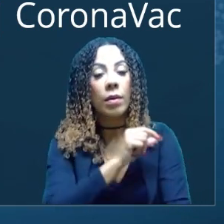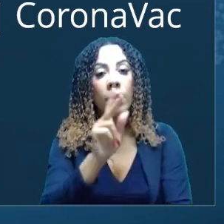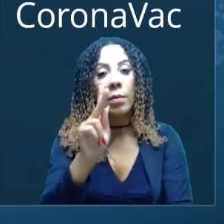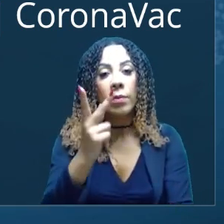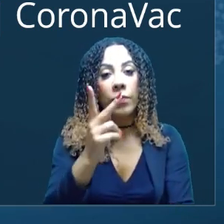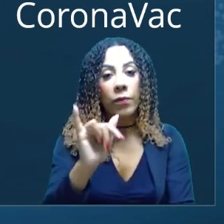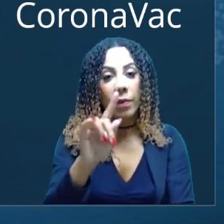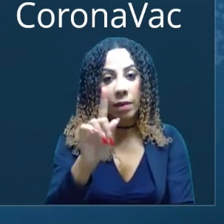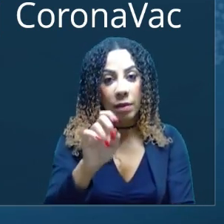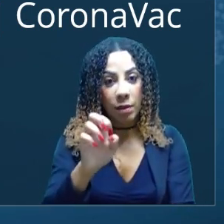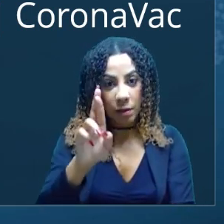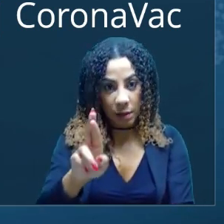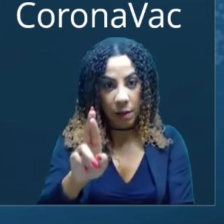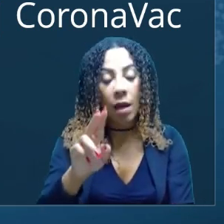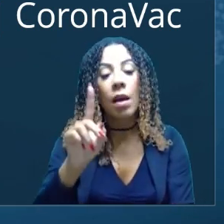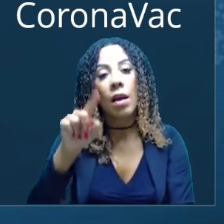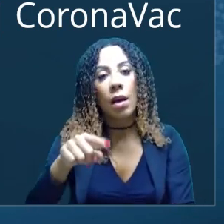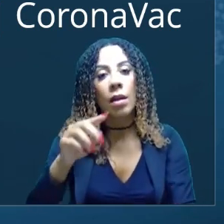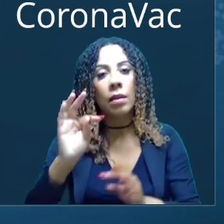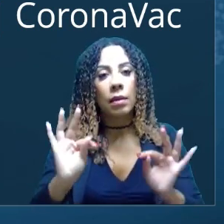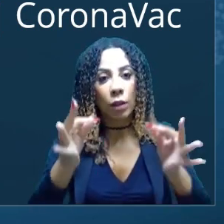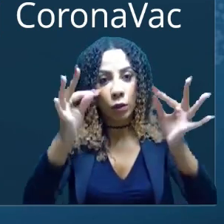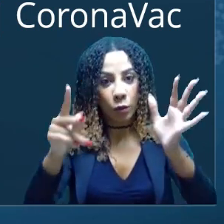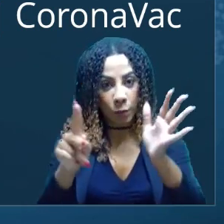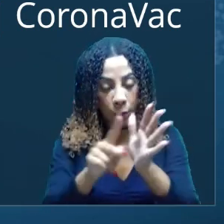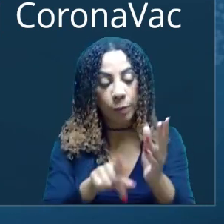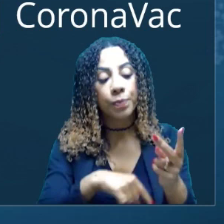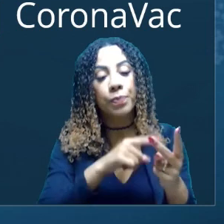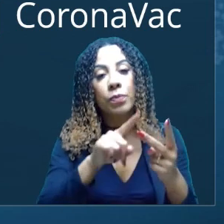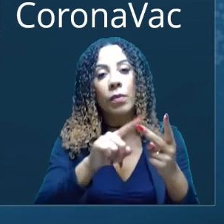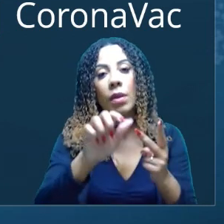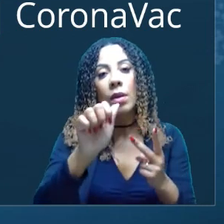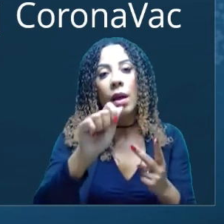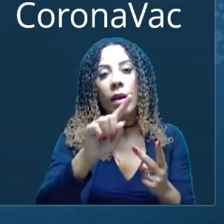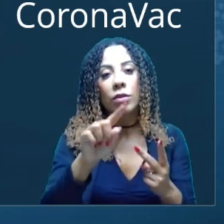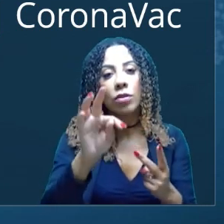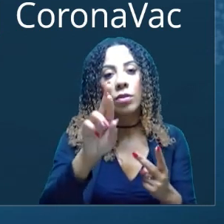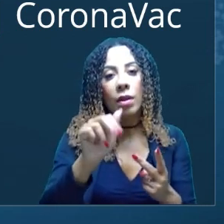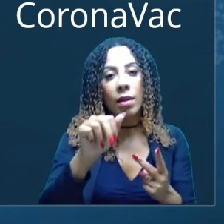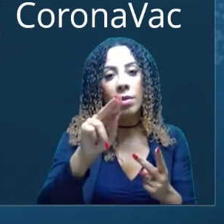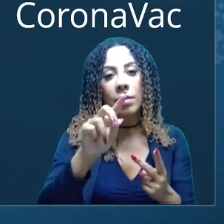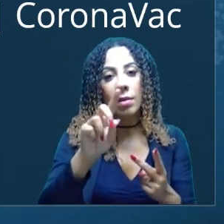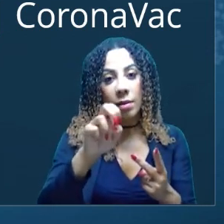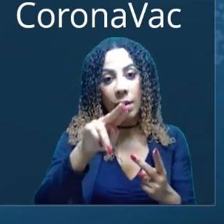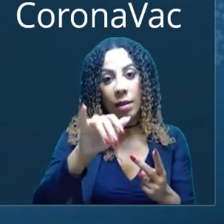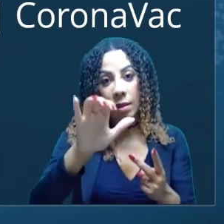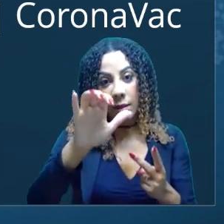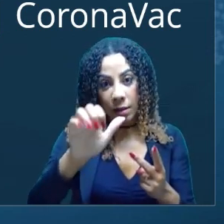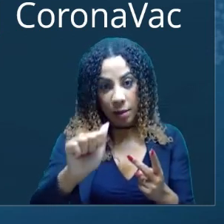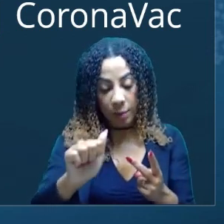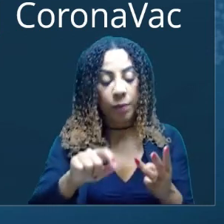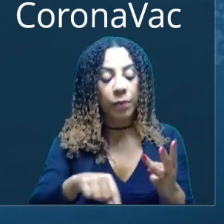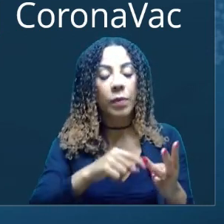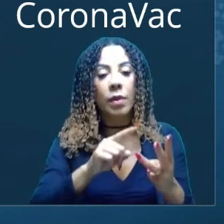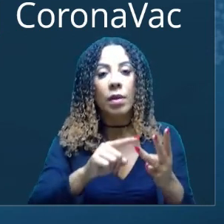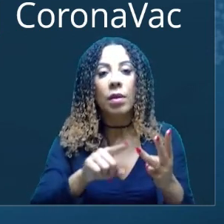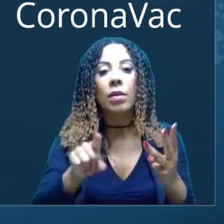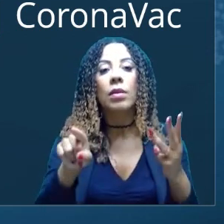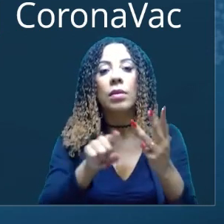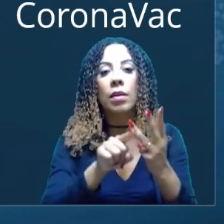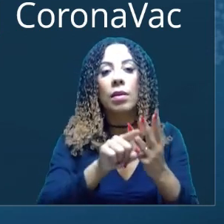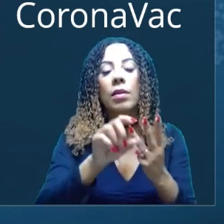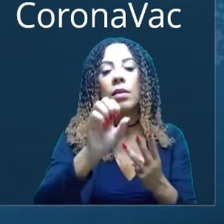RNA mensageiro, a vacina da AstraZeneca, com a tecnologia de vetor de adenovírus, e a vacina da Sinovac,